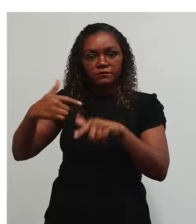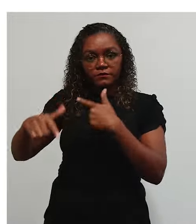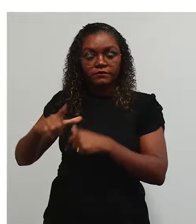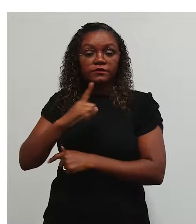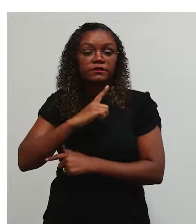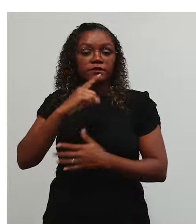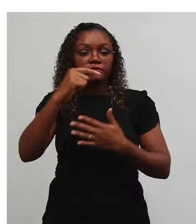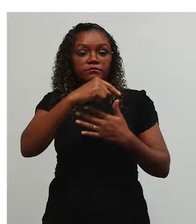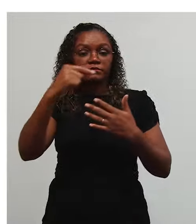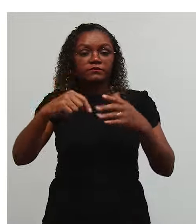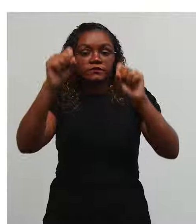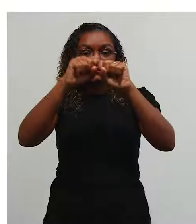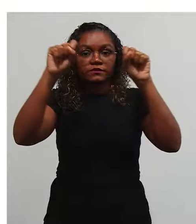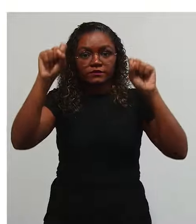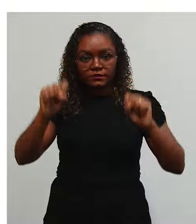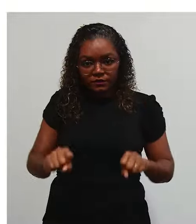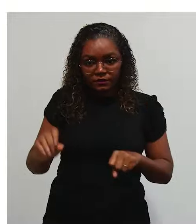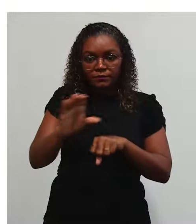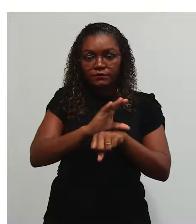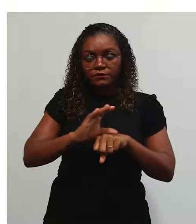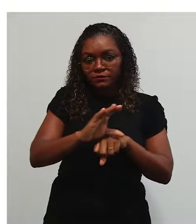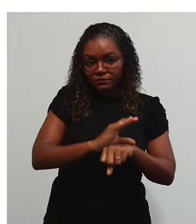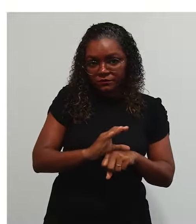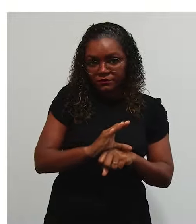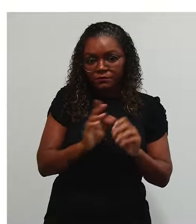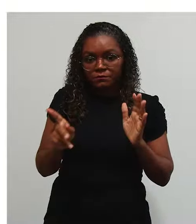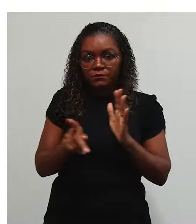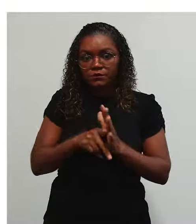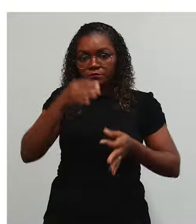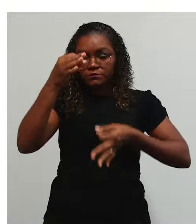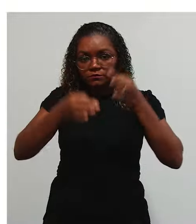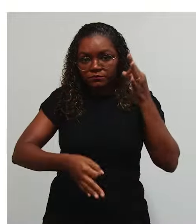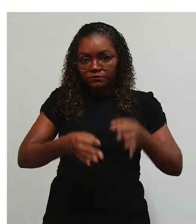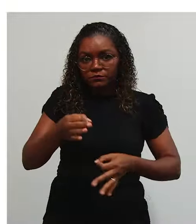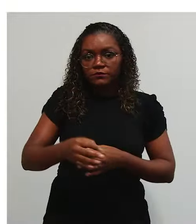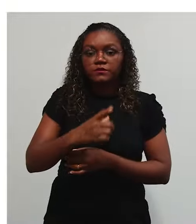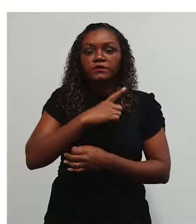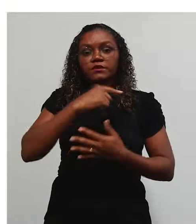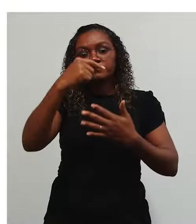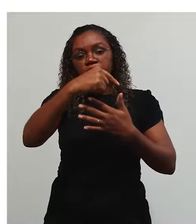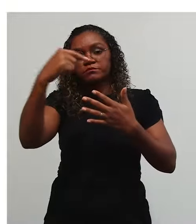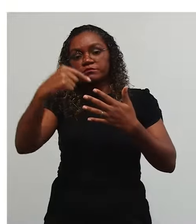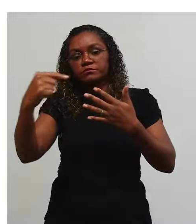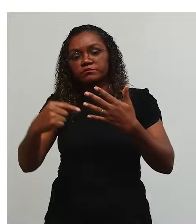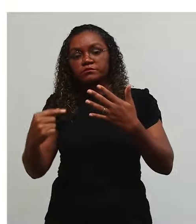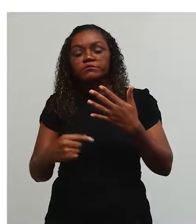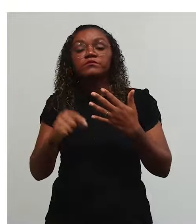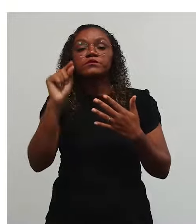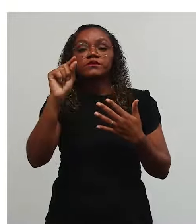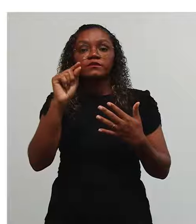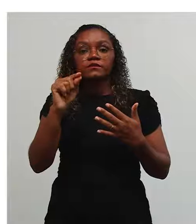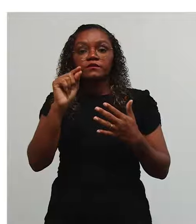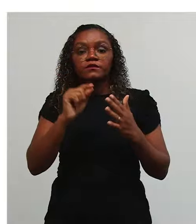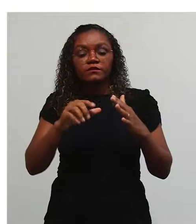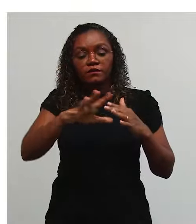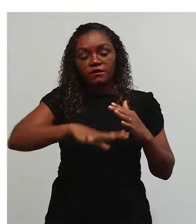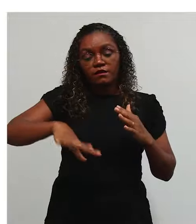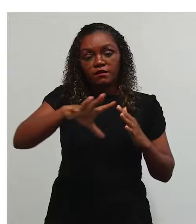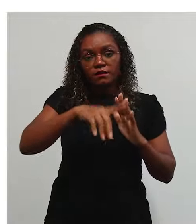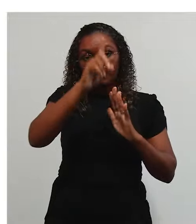sistema principiológico na Constituição no nosso ordenamento jurídico que vai dar essas diretrizes de uma de uma